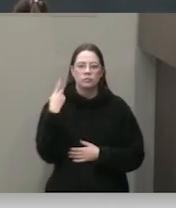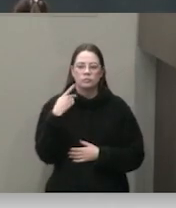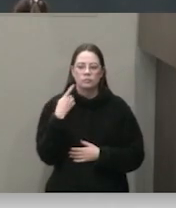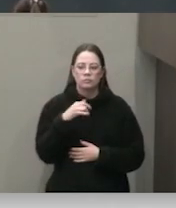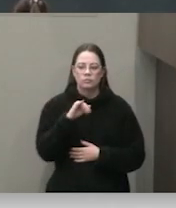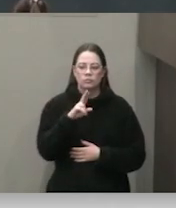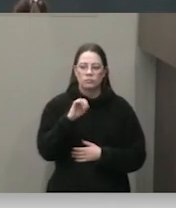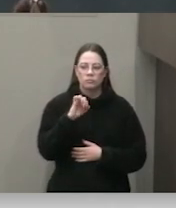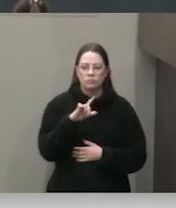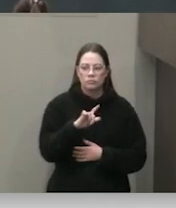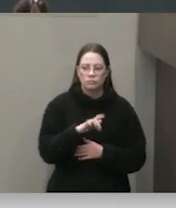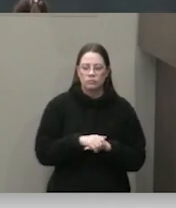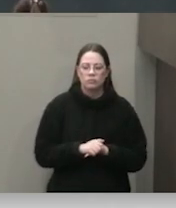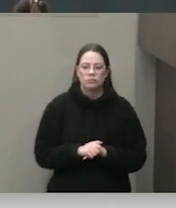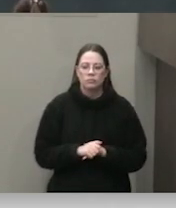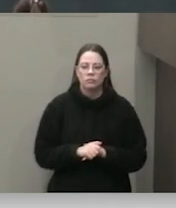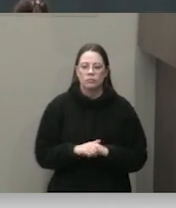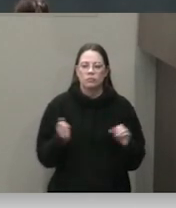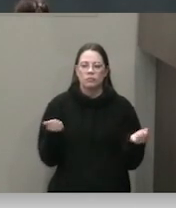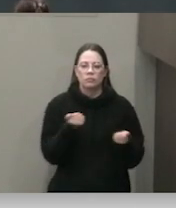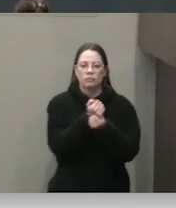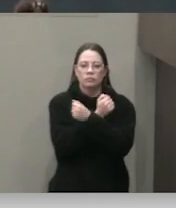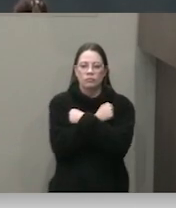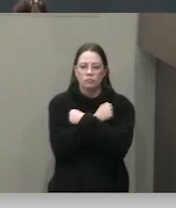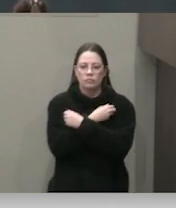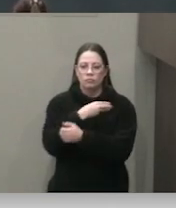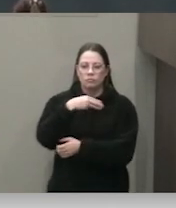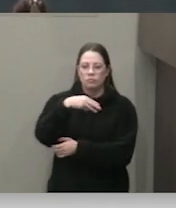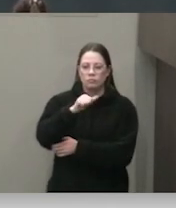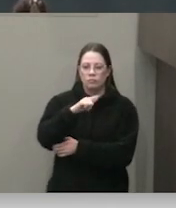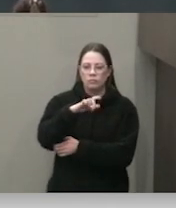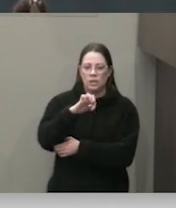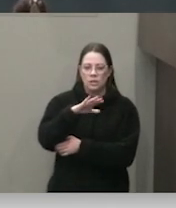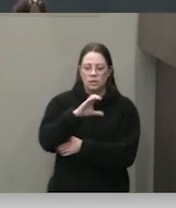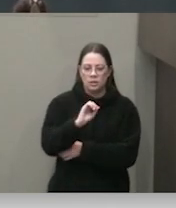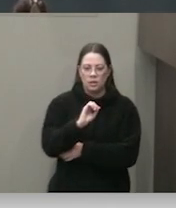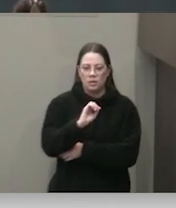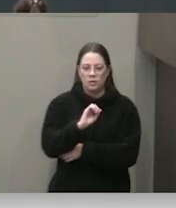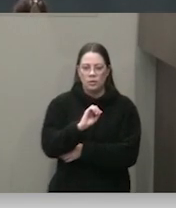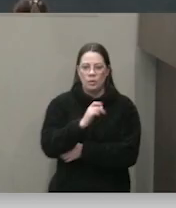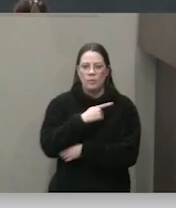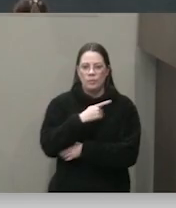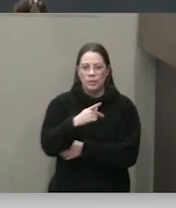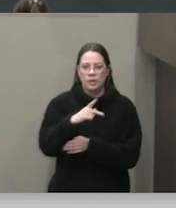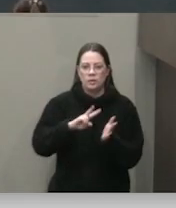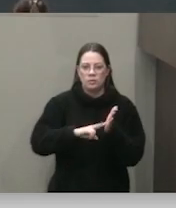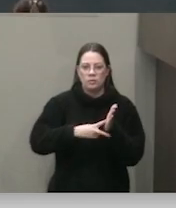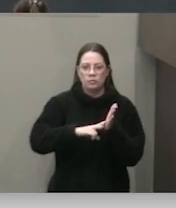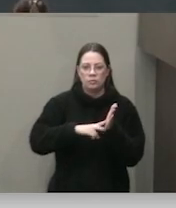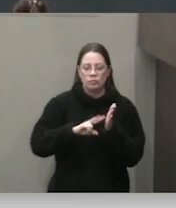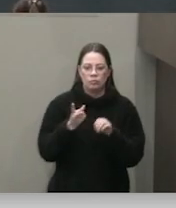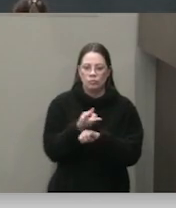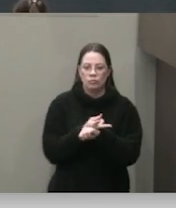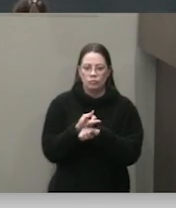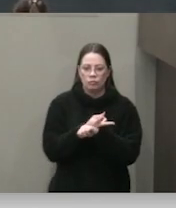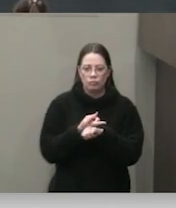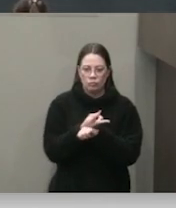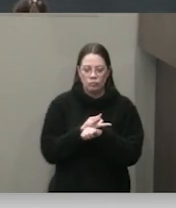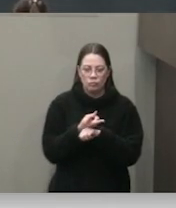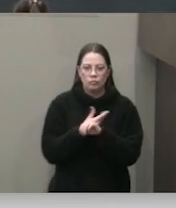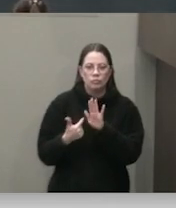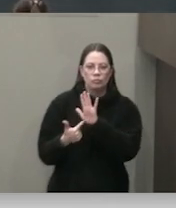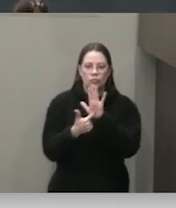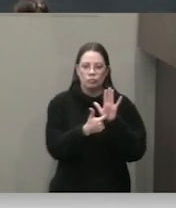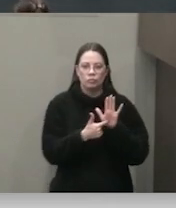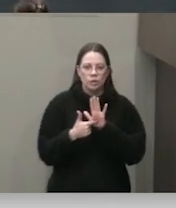Queria até mandar um abraço para o Marcelo, aí, nosso presidente do sindicato, que veio nos procurar, do Simers, nos trazendo